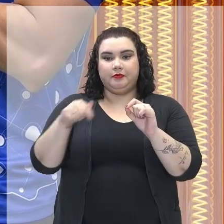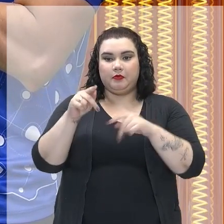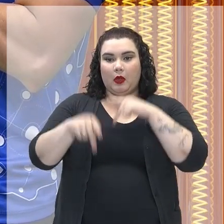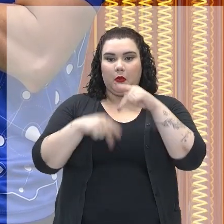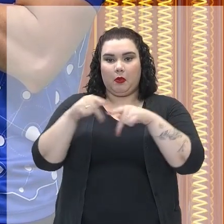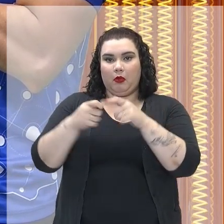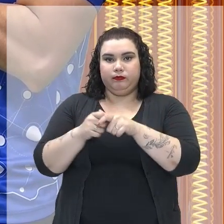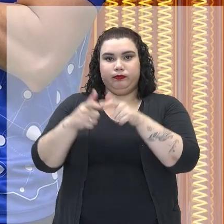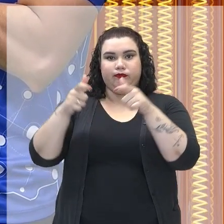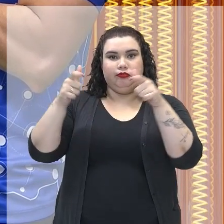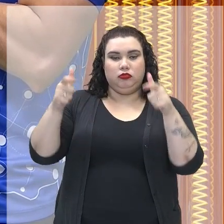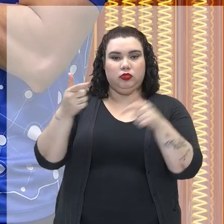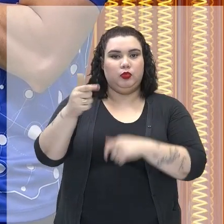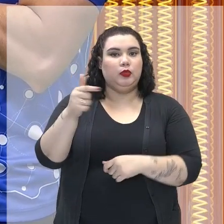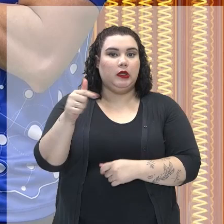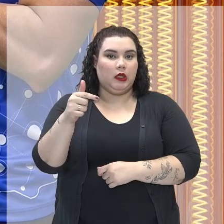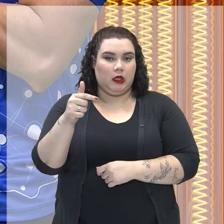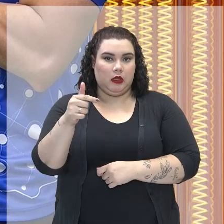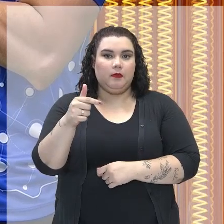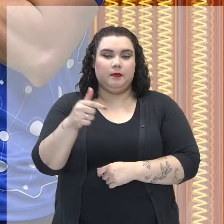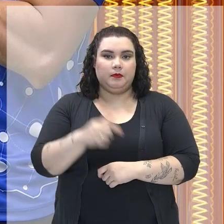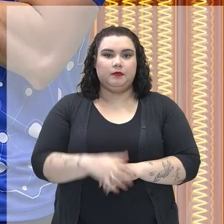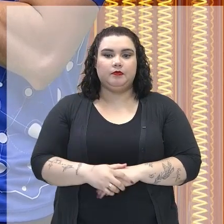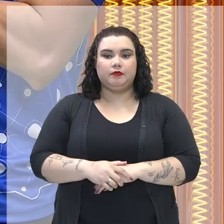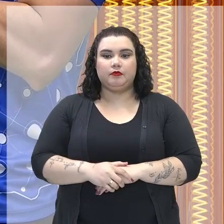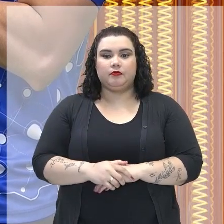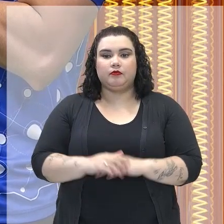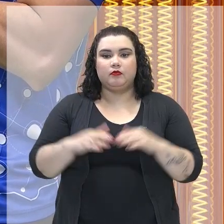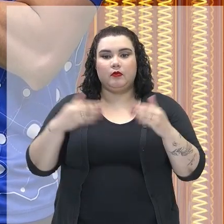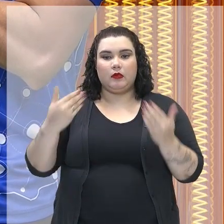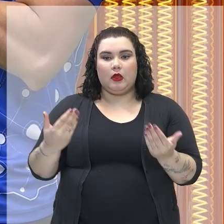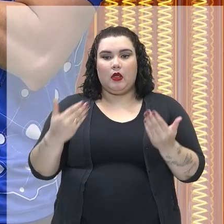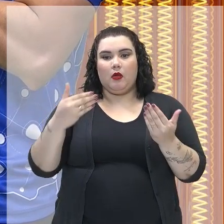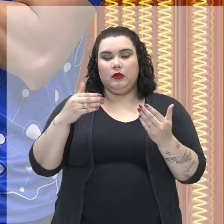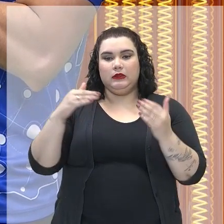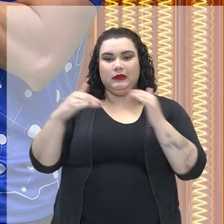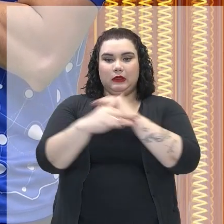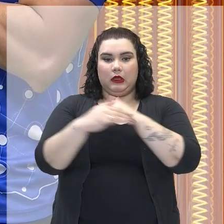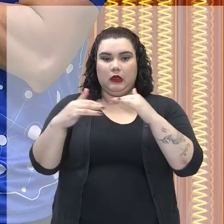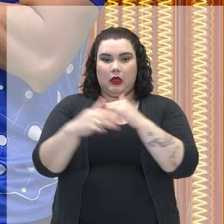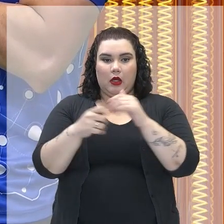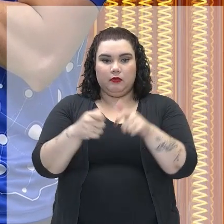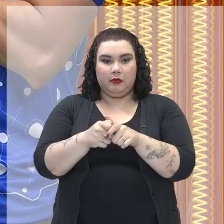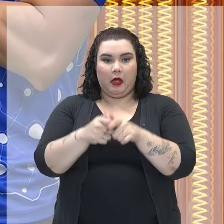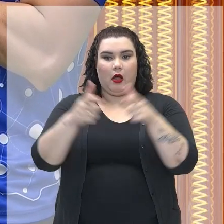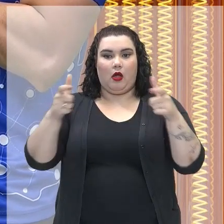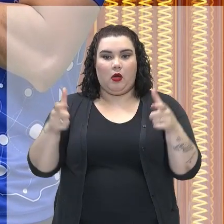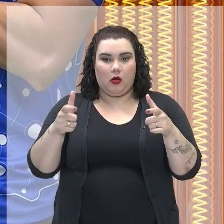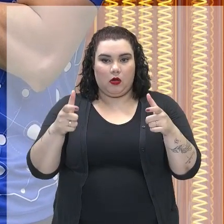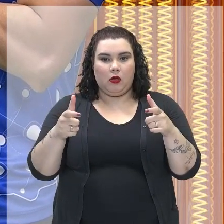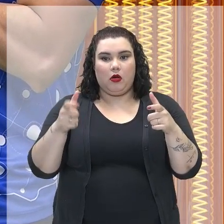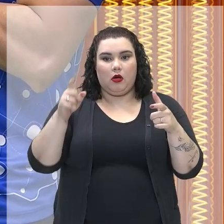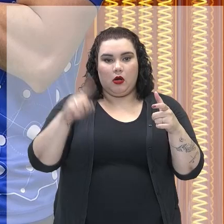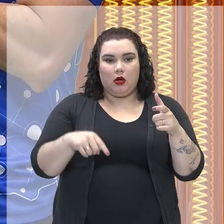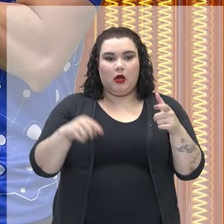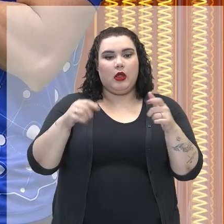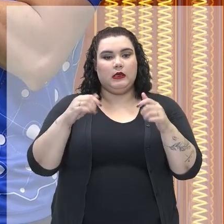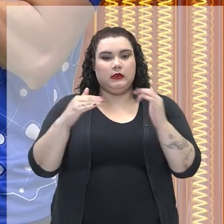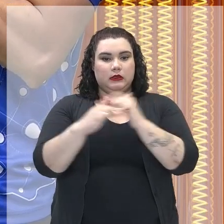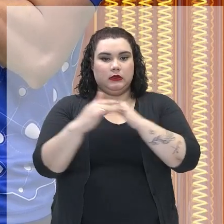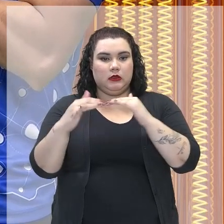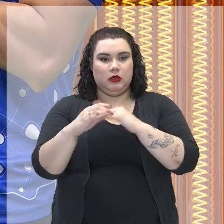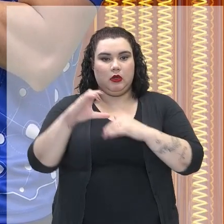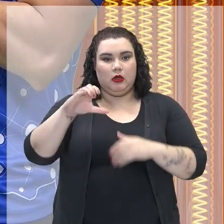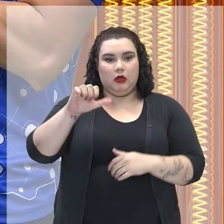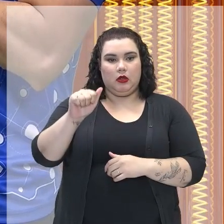como as cidades da África subsaariana, certo? Então a cidade maior aqui na África do Norte, né, é a cidade do Cairo, né, que é a